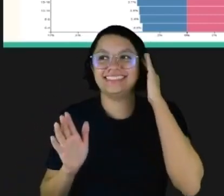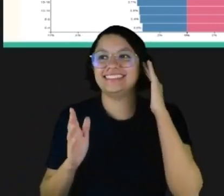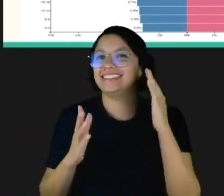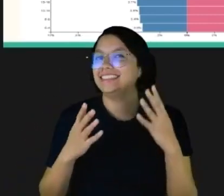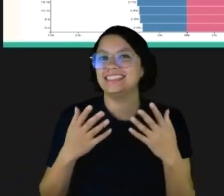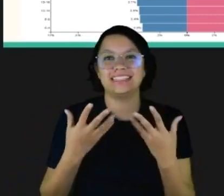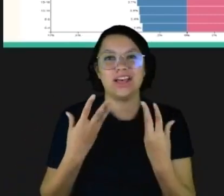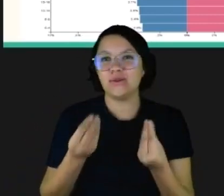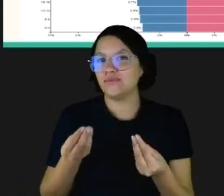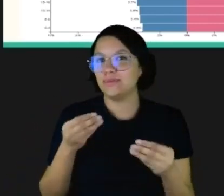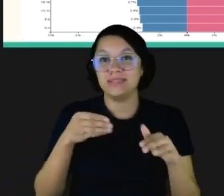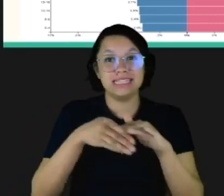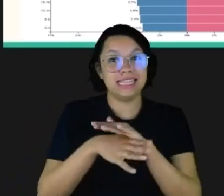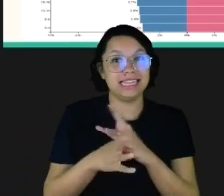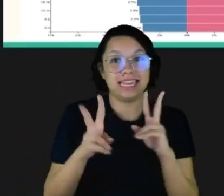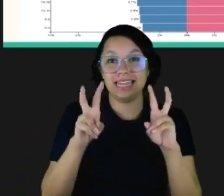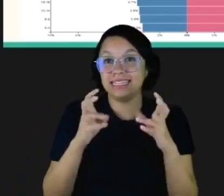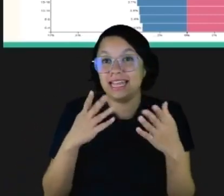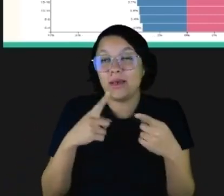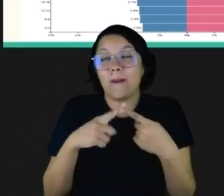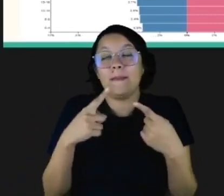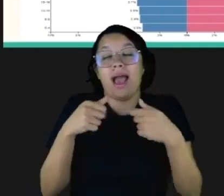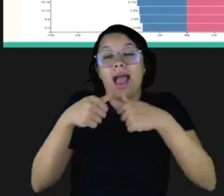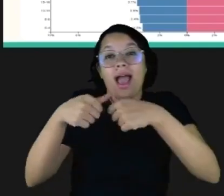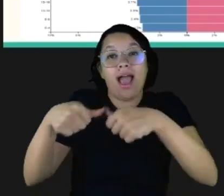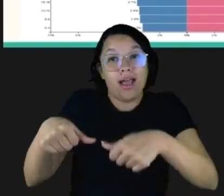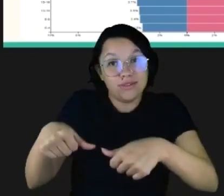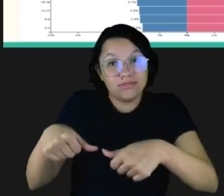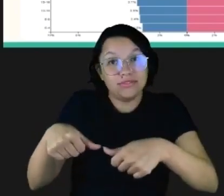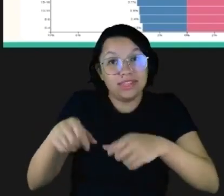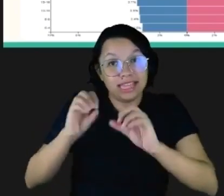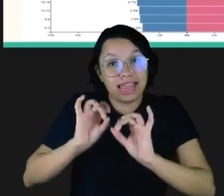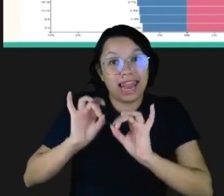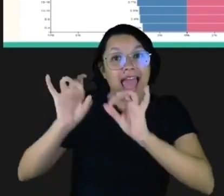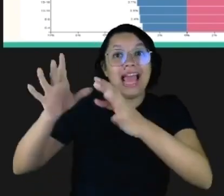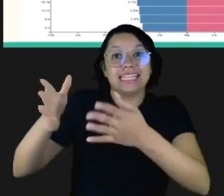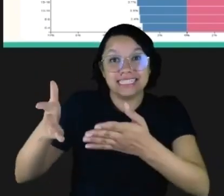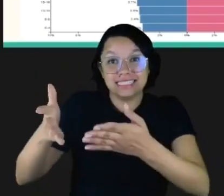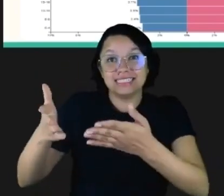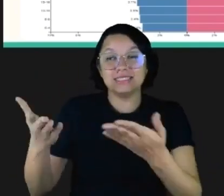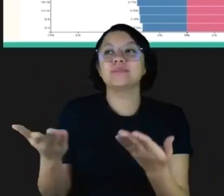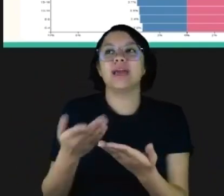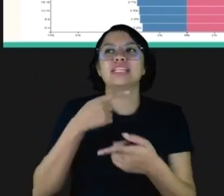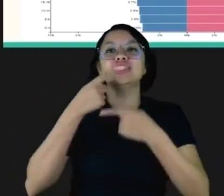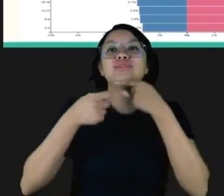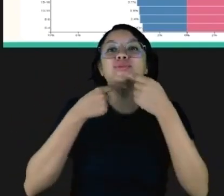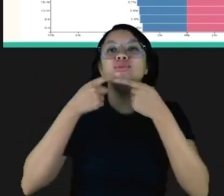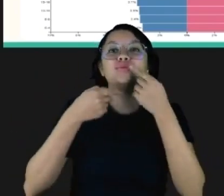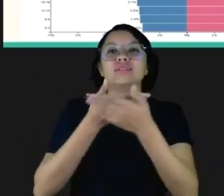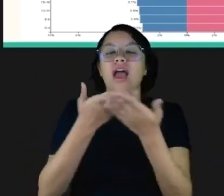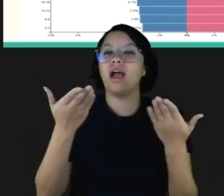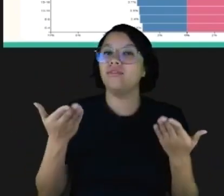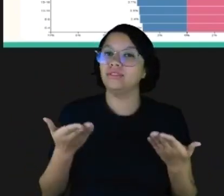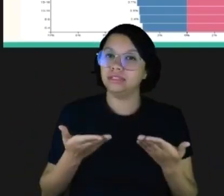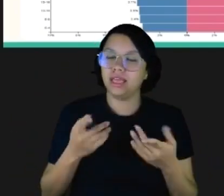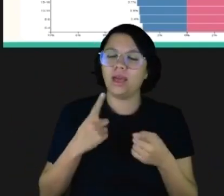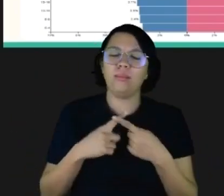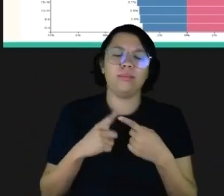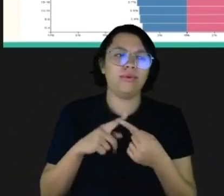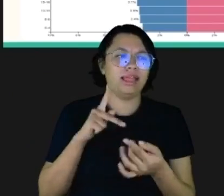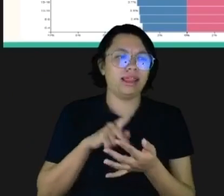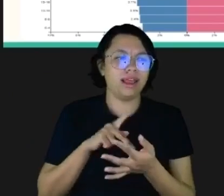entrar, mas fica aí fica lançado aí uma pulguinha atrás da orelha, né? Porque realmente